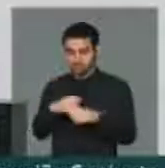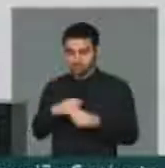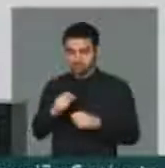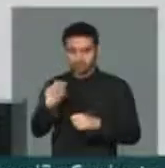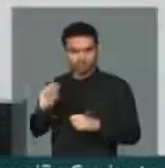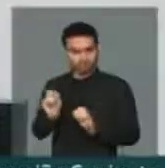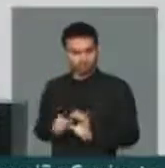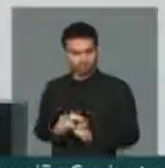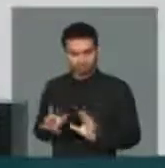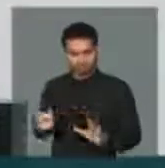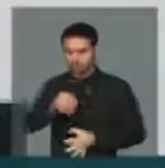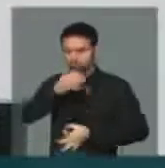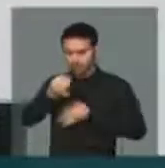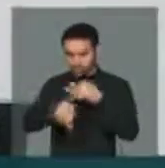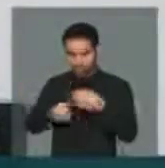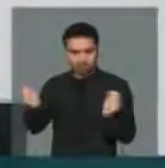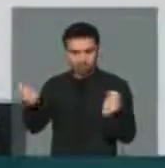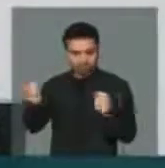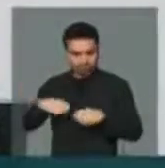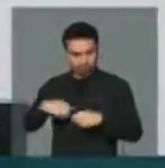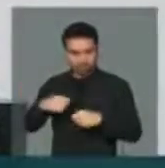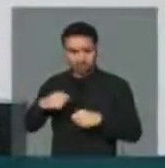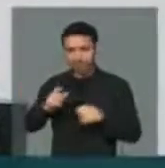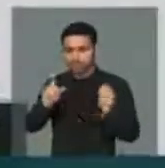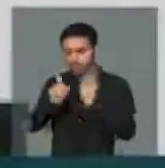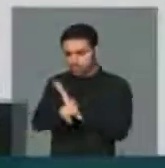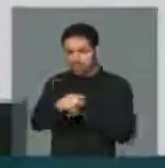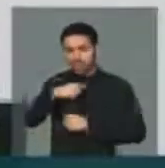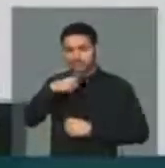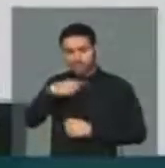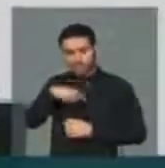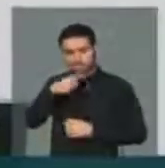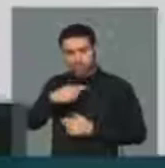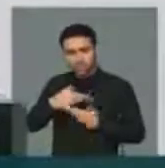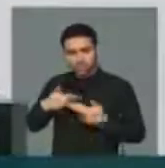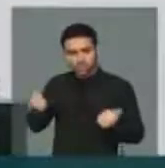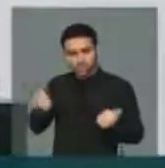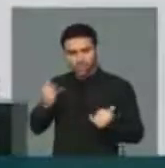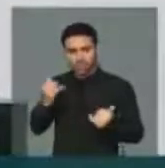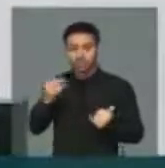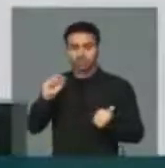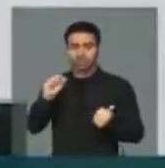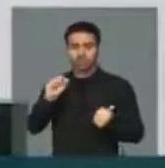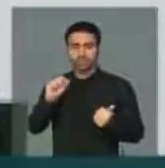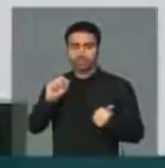pode participar com sugestões, questionamentos, pelo endereço